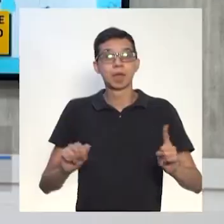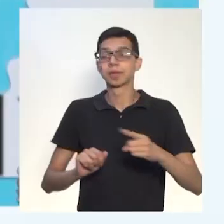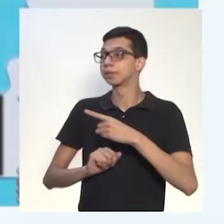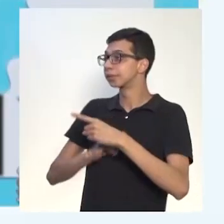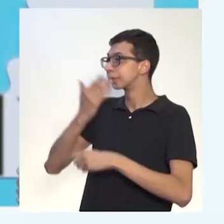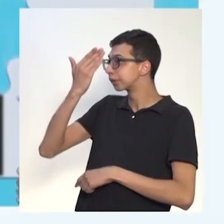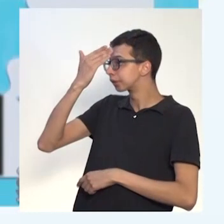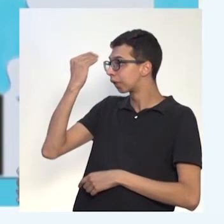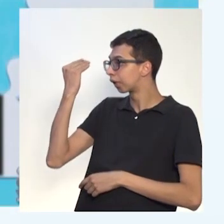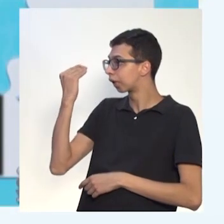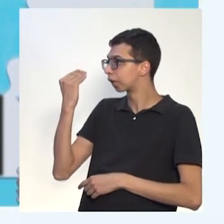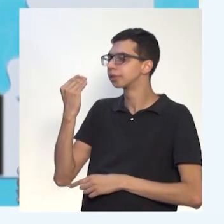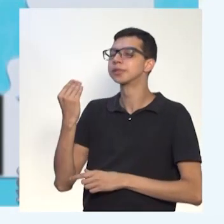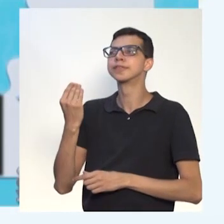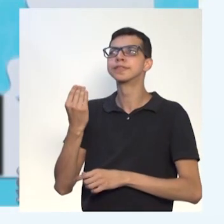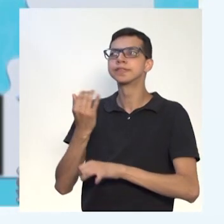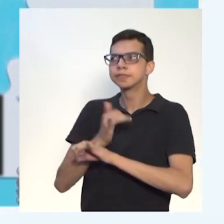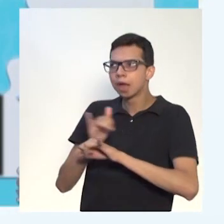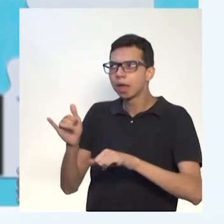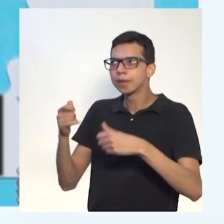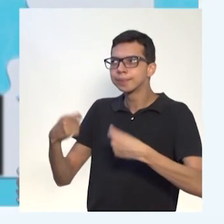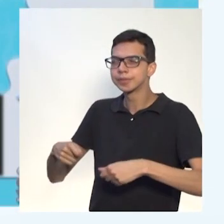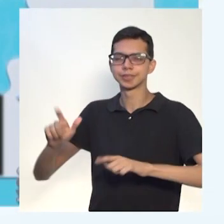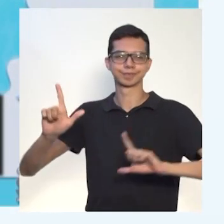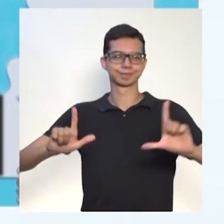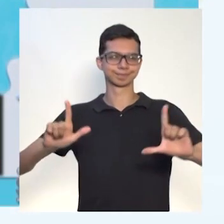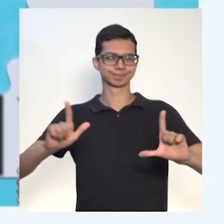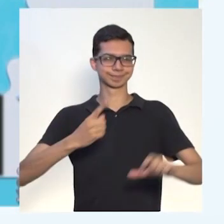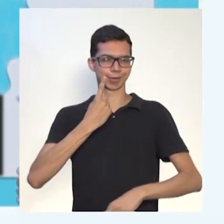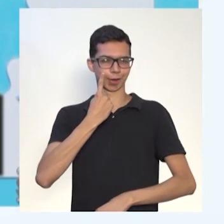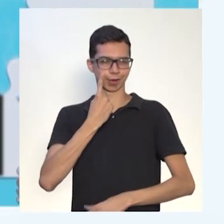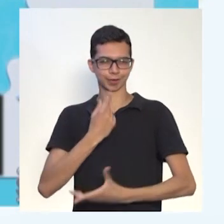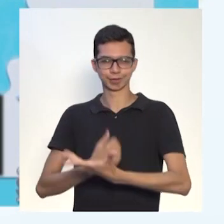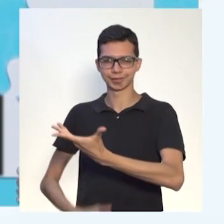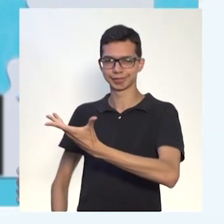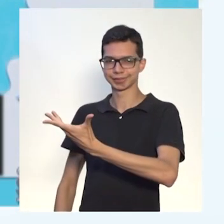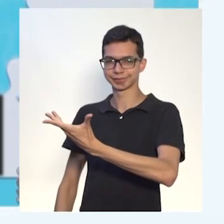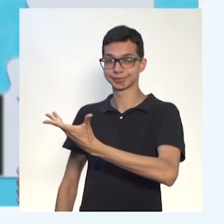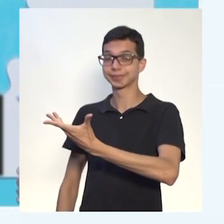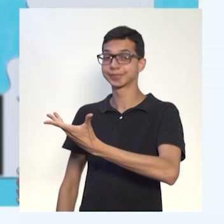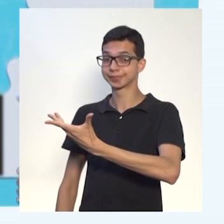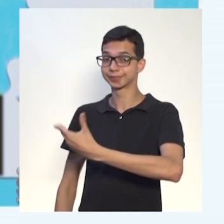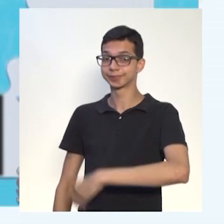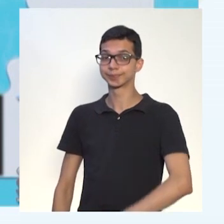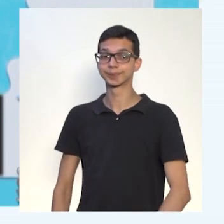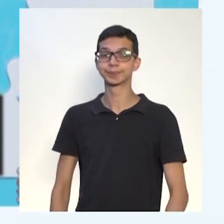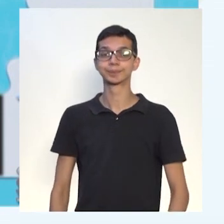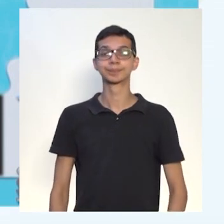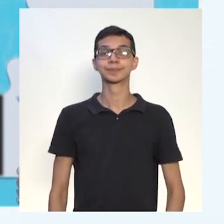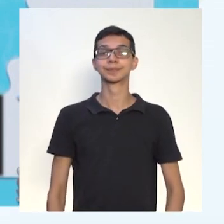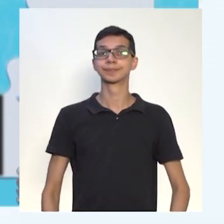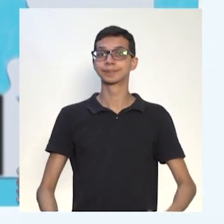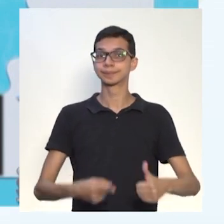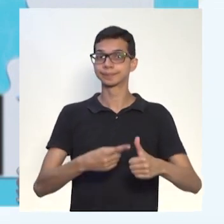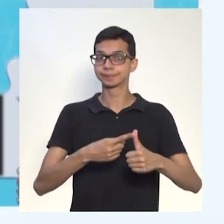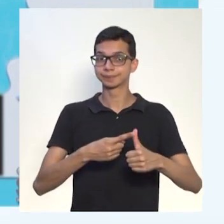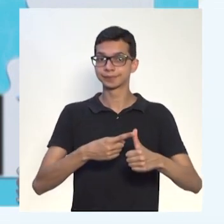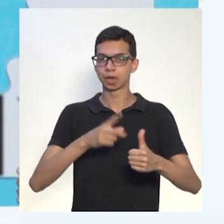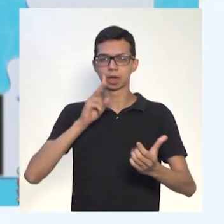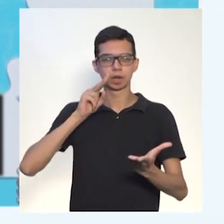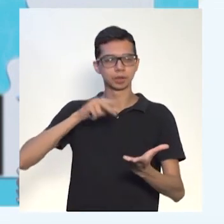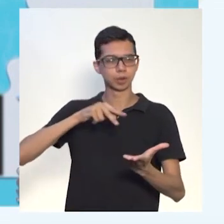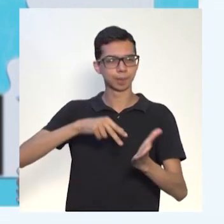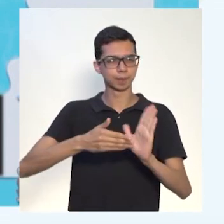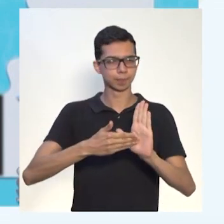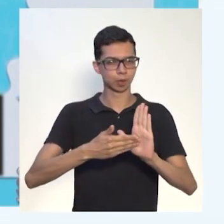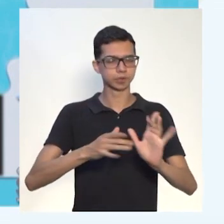printarem. Ó, faz esse percurso, ó, segue a setinha. Leitura da proposta, C. Lê a proposta, destaca o